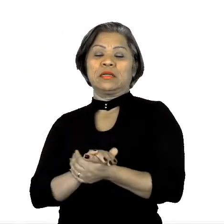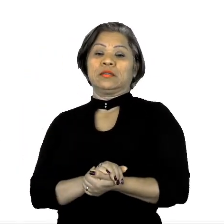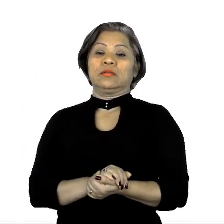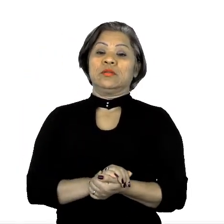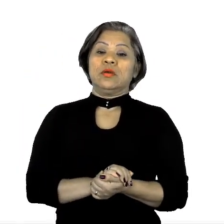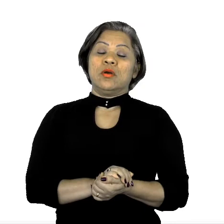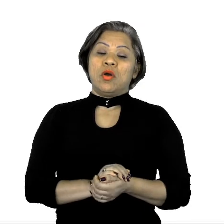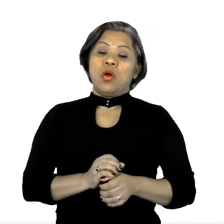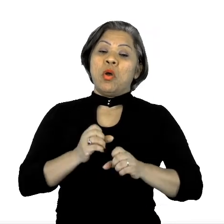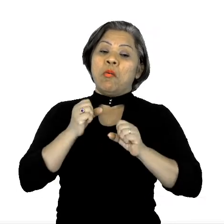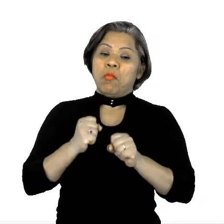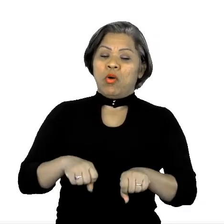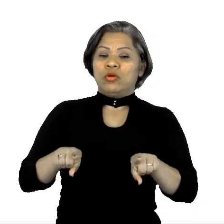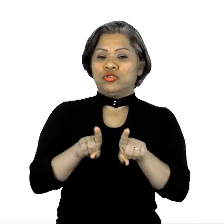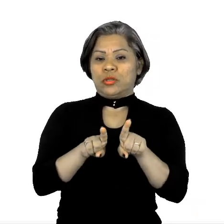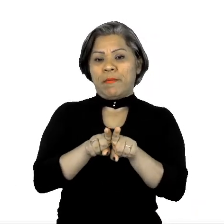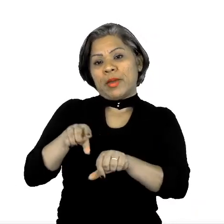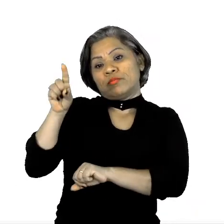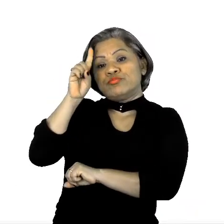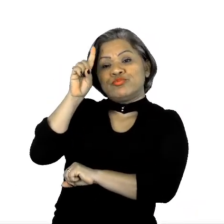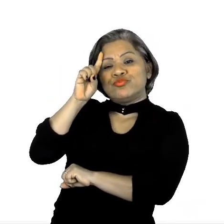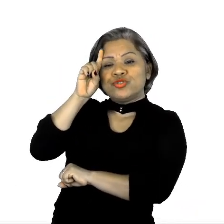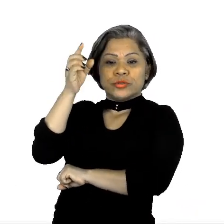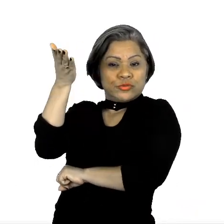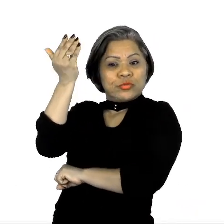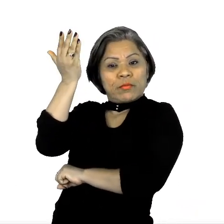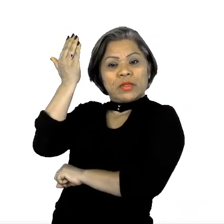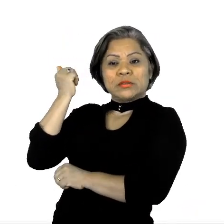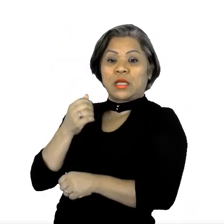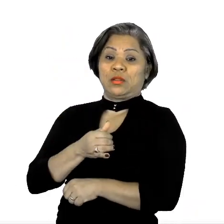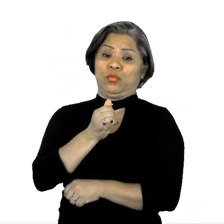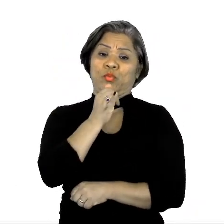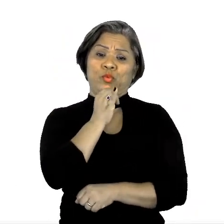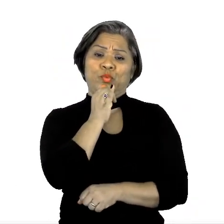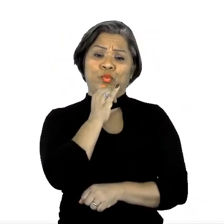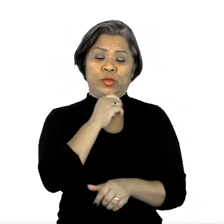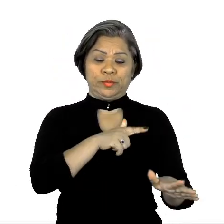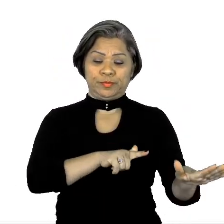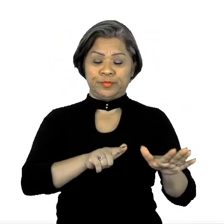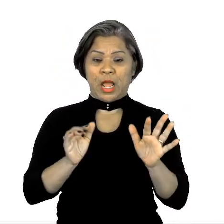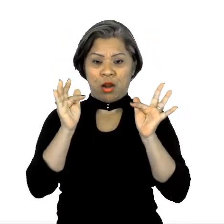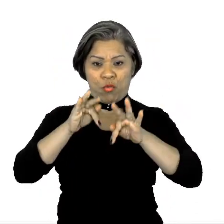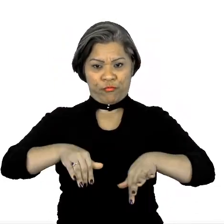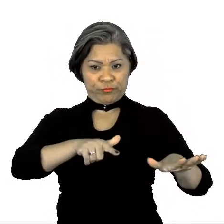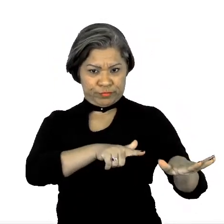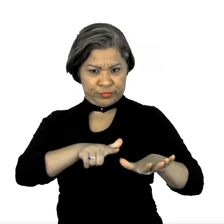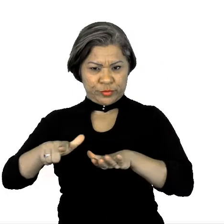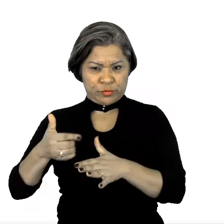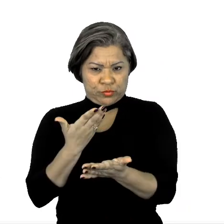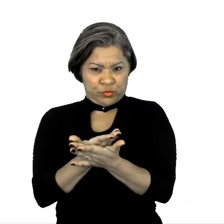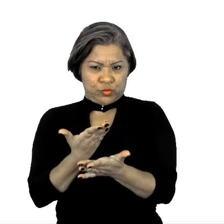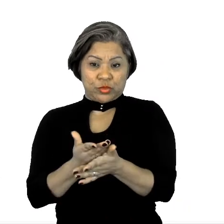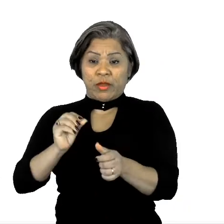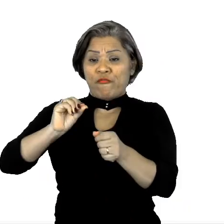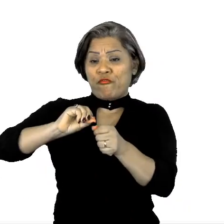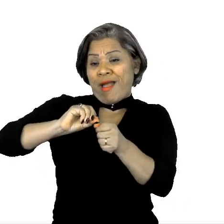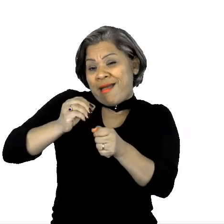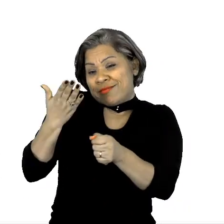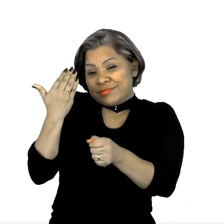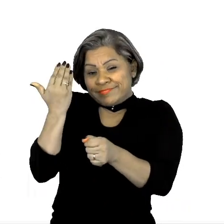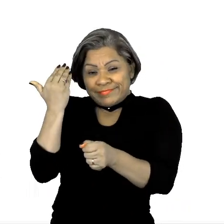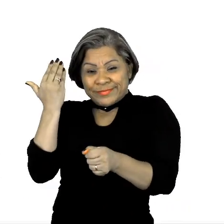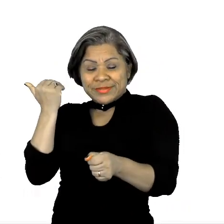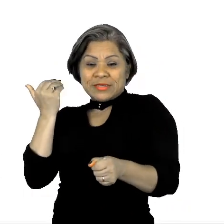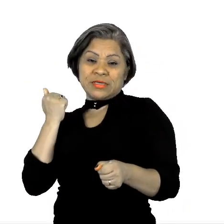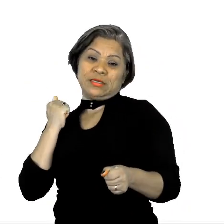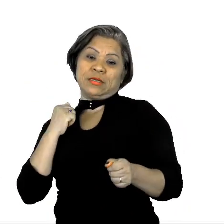de ação habitual no passado. Exemplo, no final de semana o estudante fazia um relatório